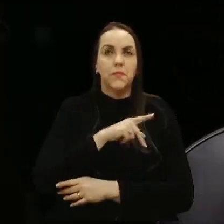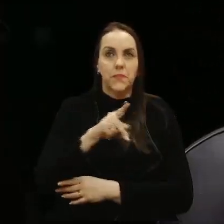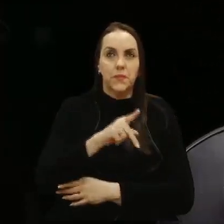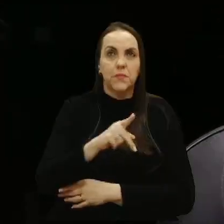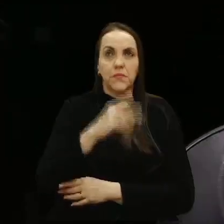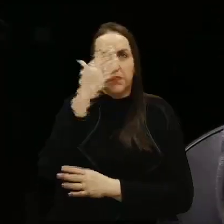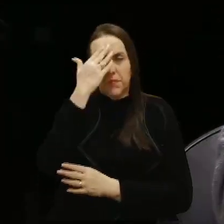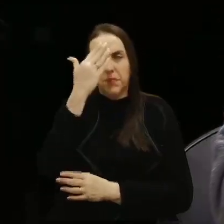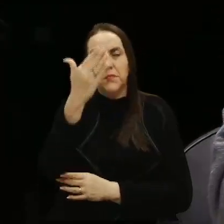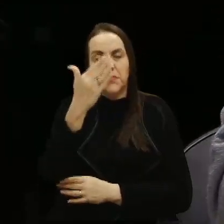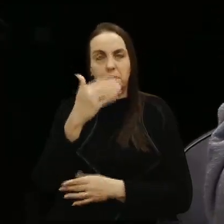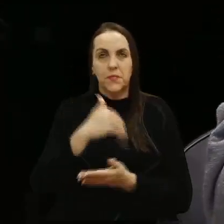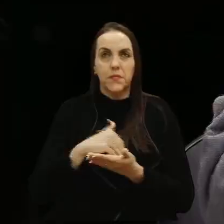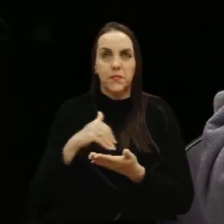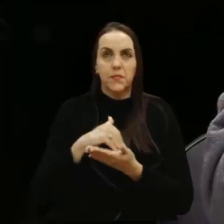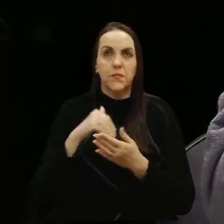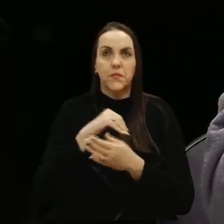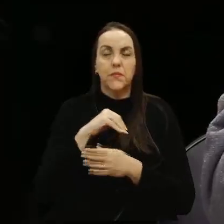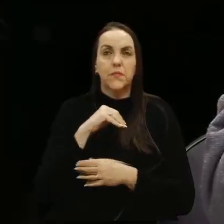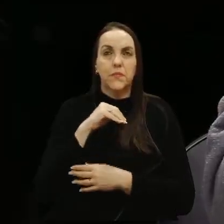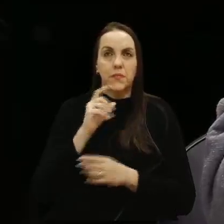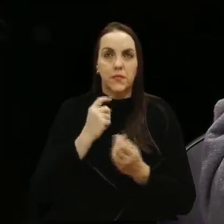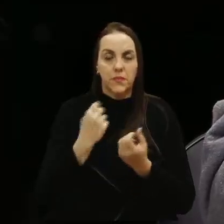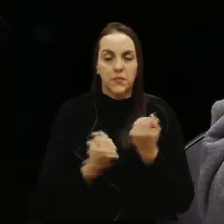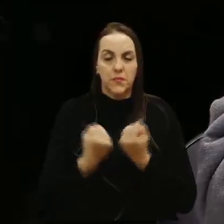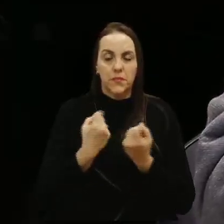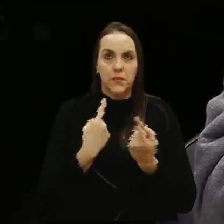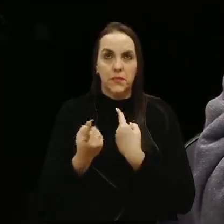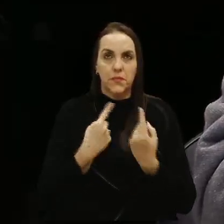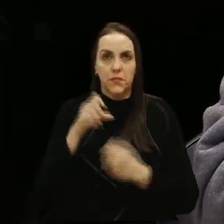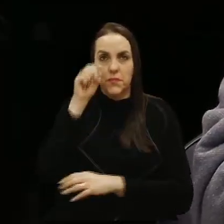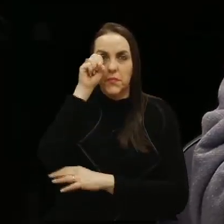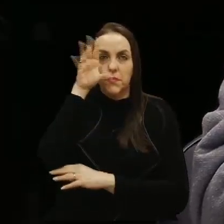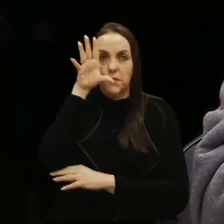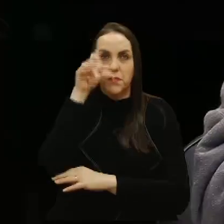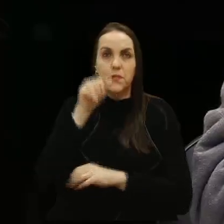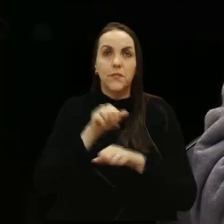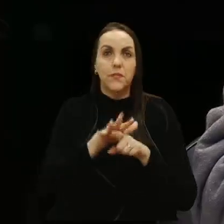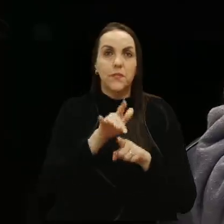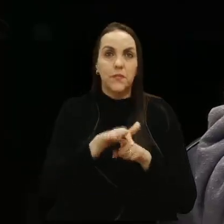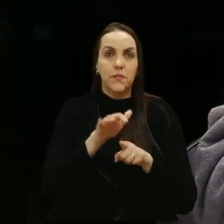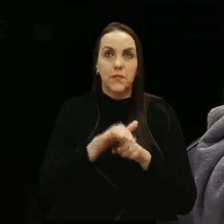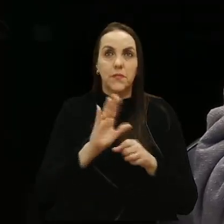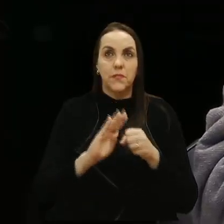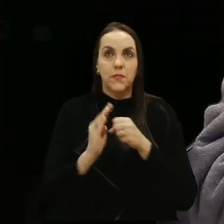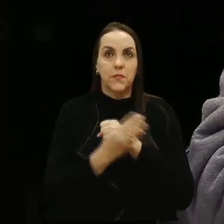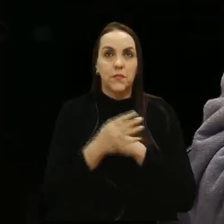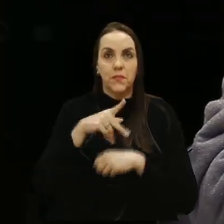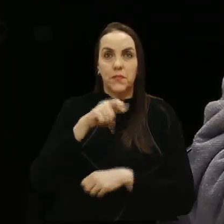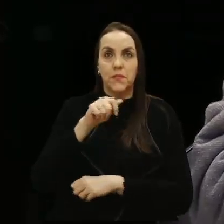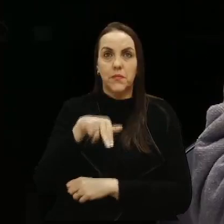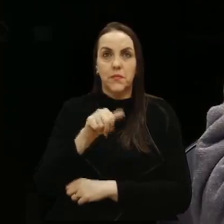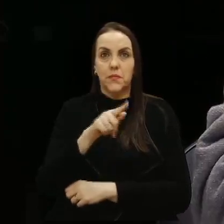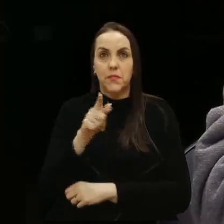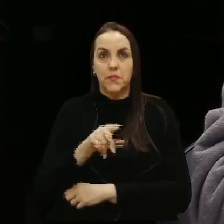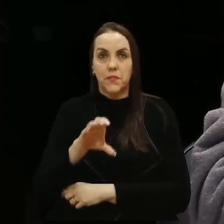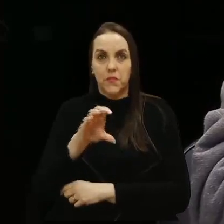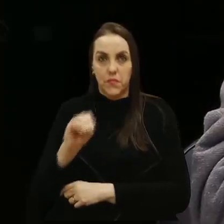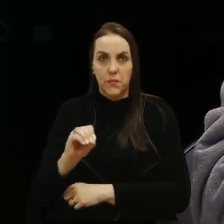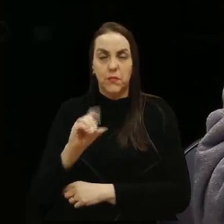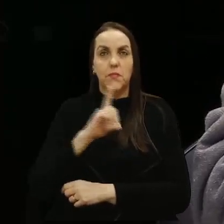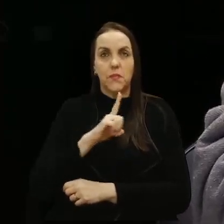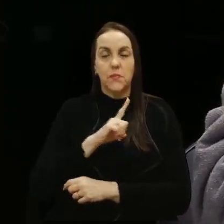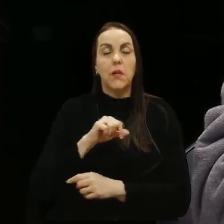público ao secretário de Trânsito, Elisandro Fiuza. Mais uma demanda que eu apresentei no bairro Panassolo foi atendida de forma célere. E não é uma demanda